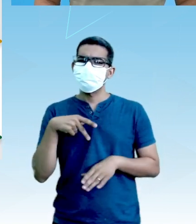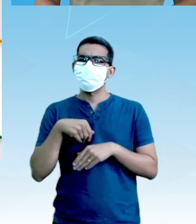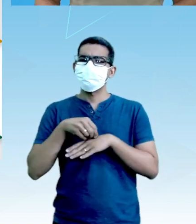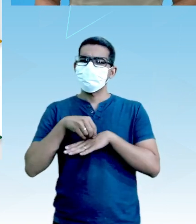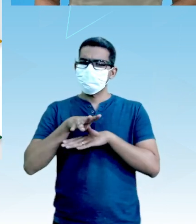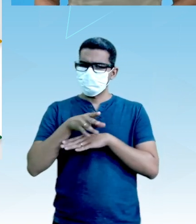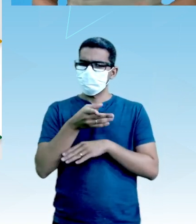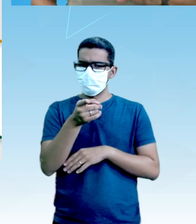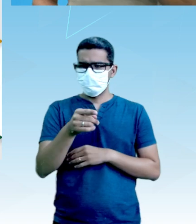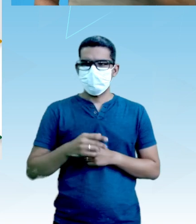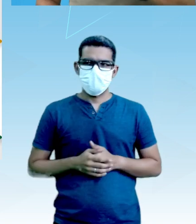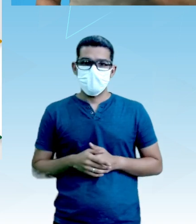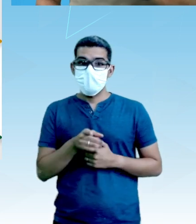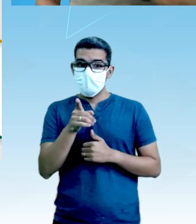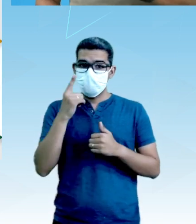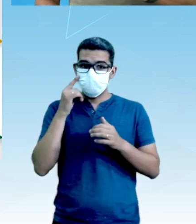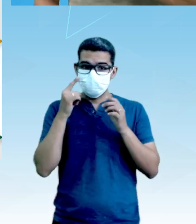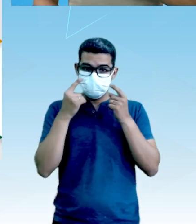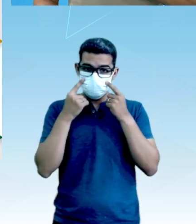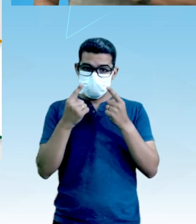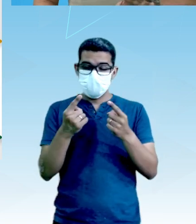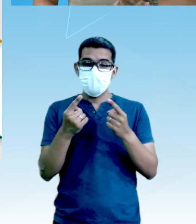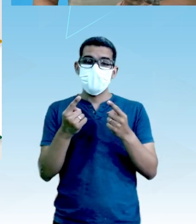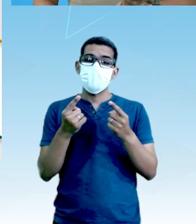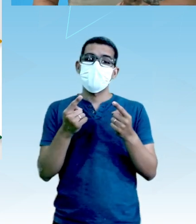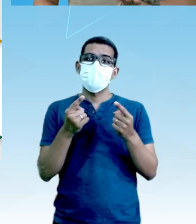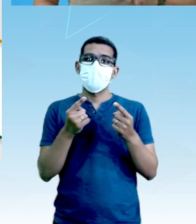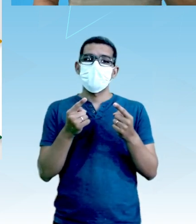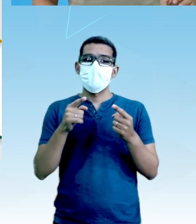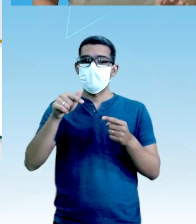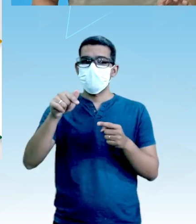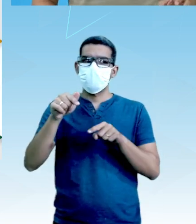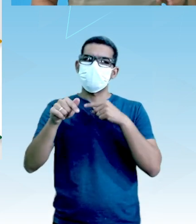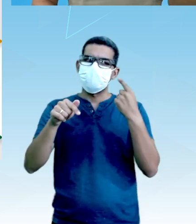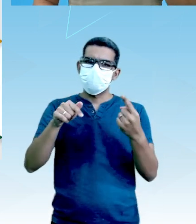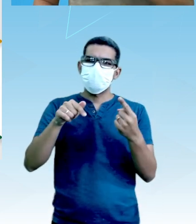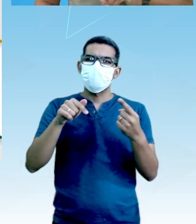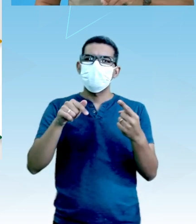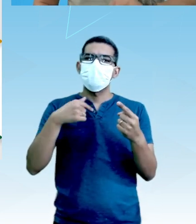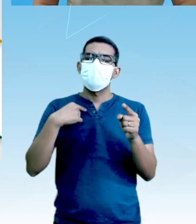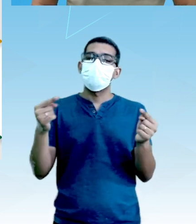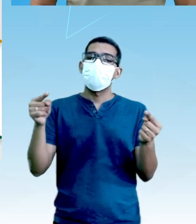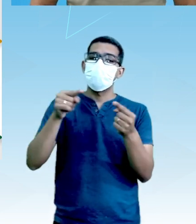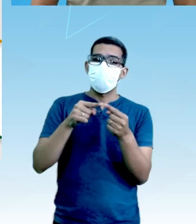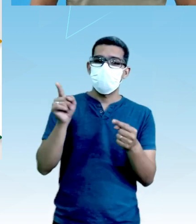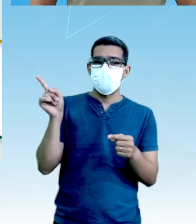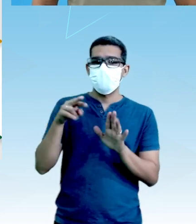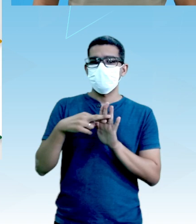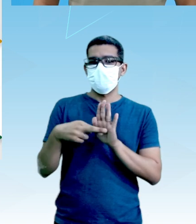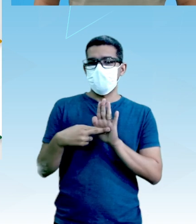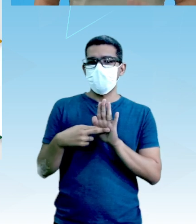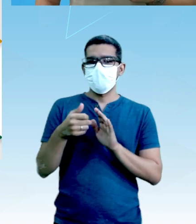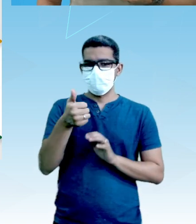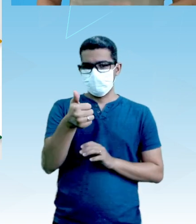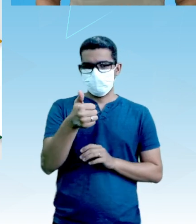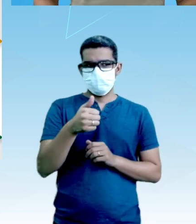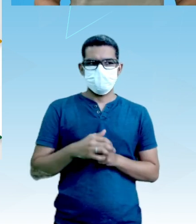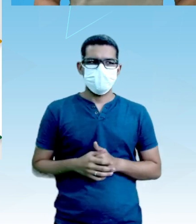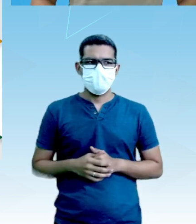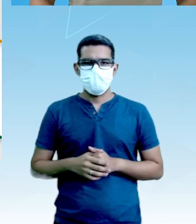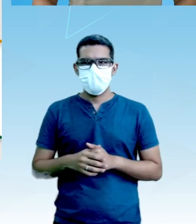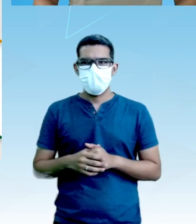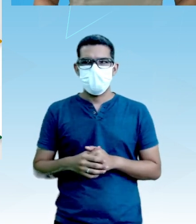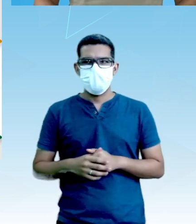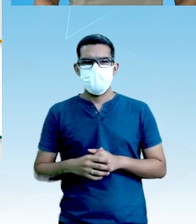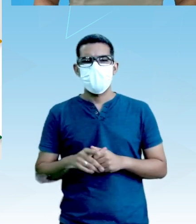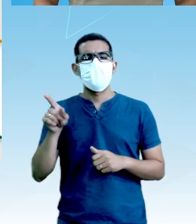informar daqui a pouco. Fica ligado aí que eu vou pular o 7 porque tem um exemplo, vou aplicar a regra lá no exemplo, tá bom? Mas é